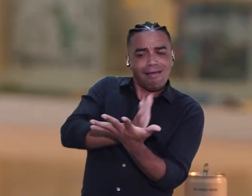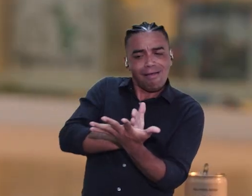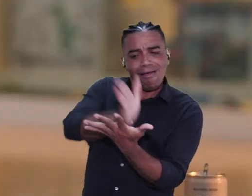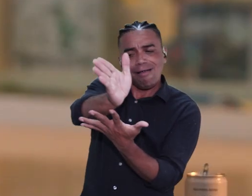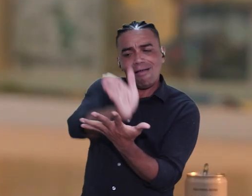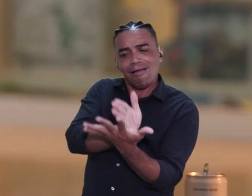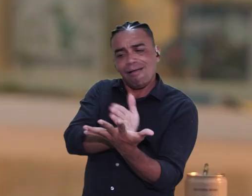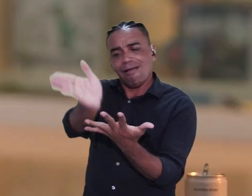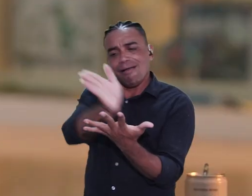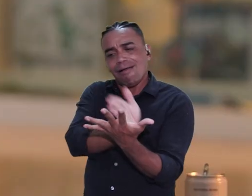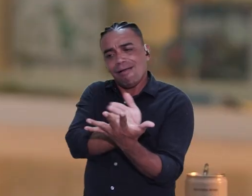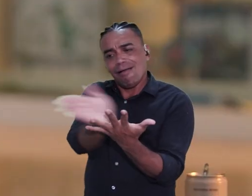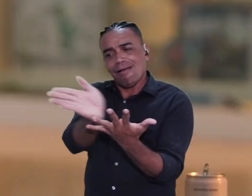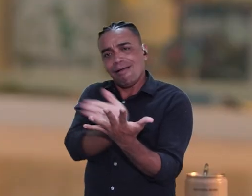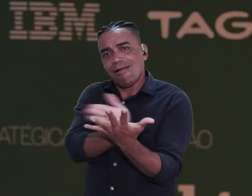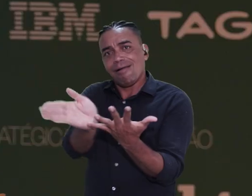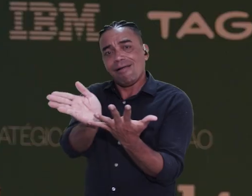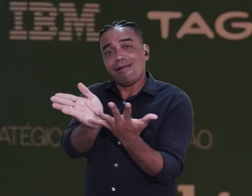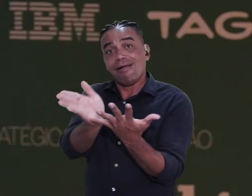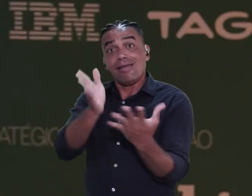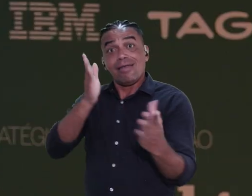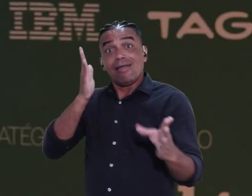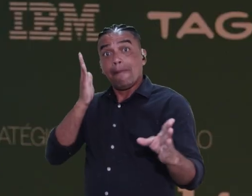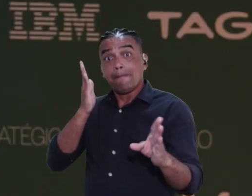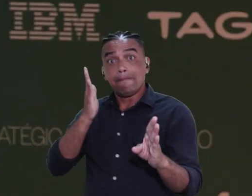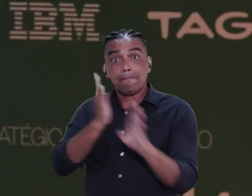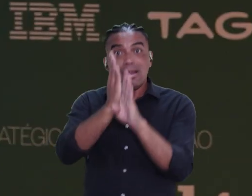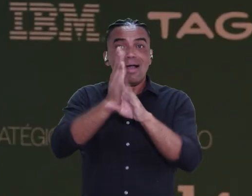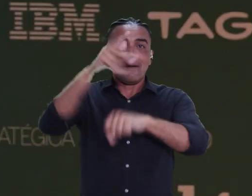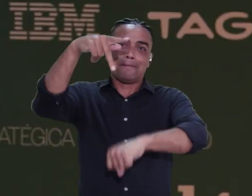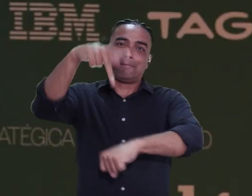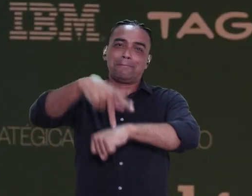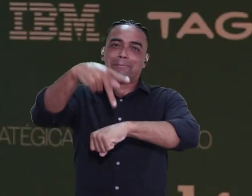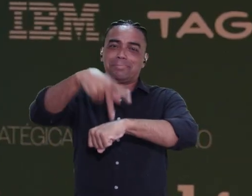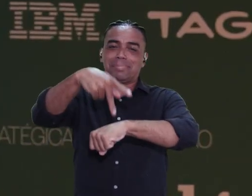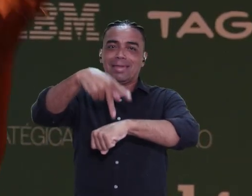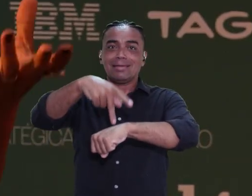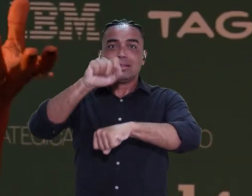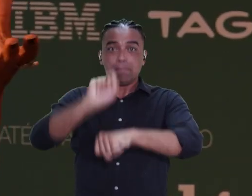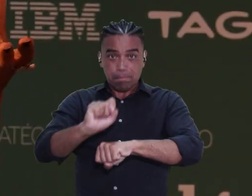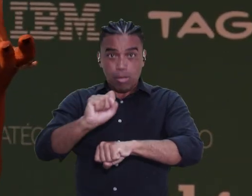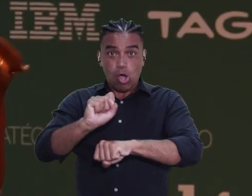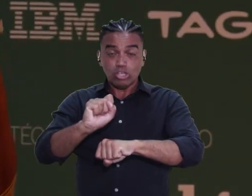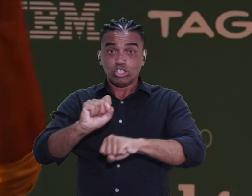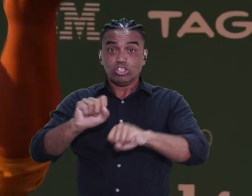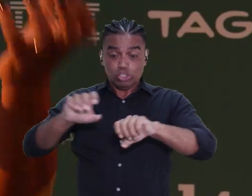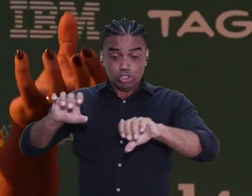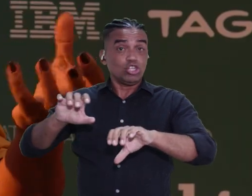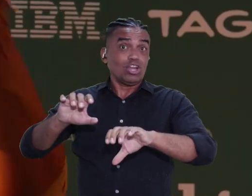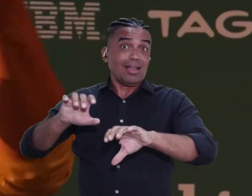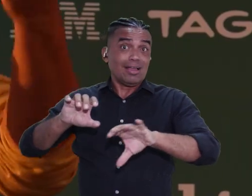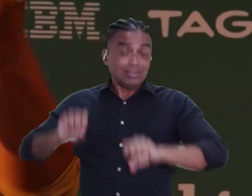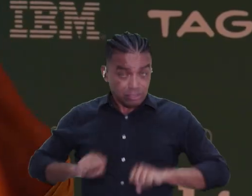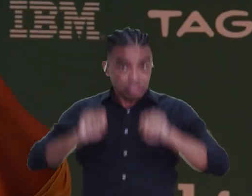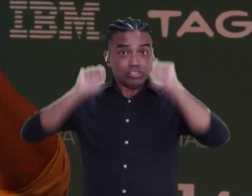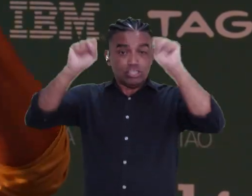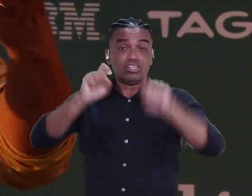caminho e num encontro com essa pedra, que pode ser Xangô, porque